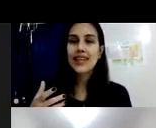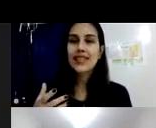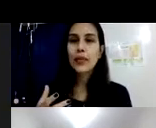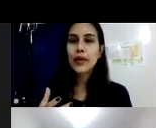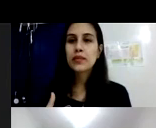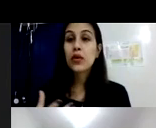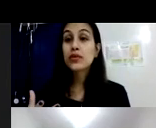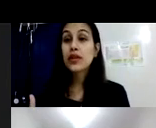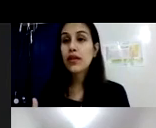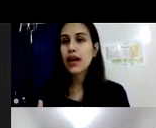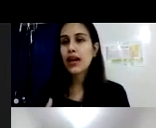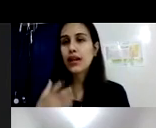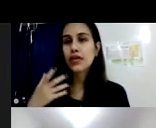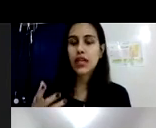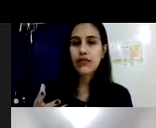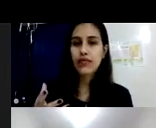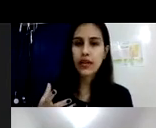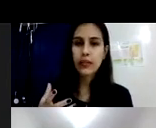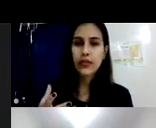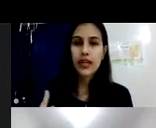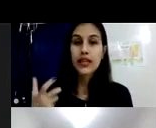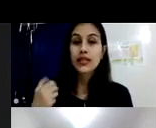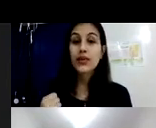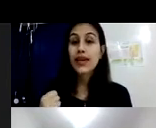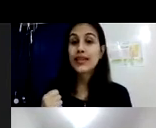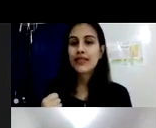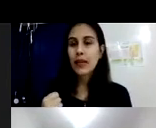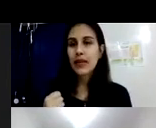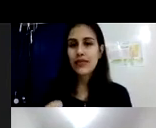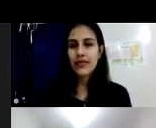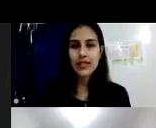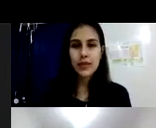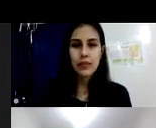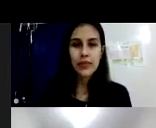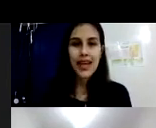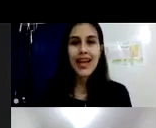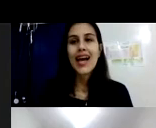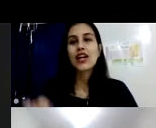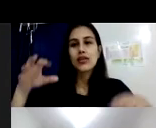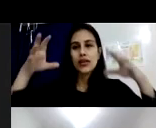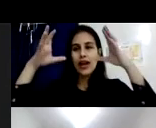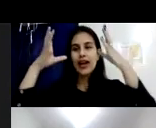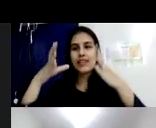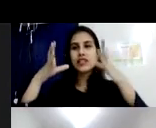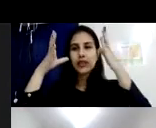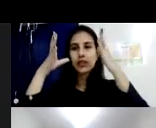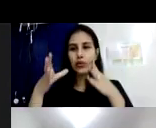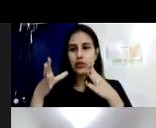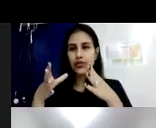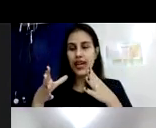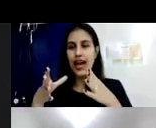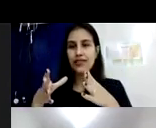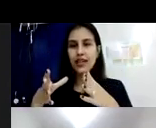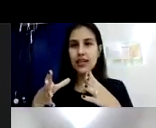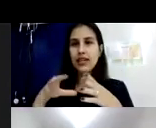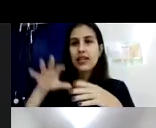uma relação próxima com o celular, com o telefone. Então, o que essa família fez? A casa do